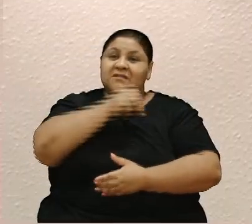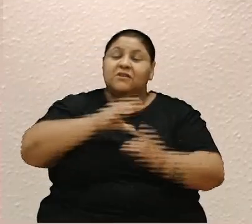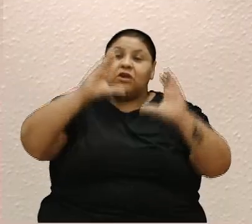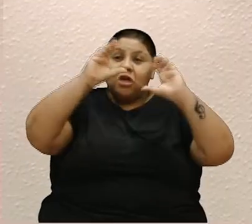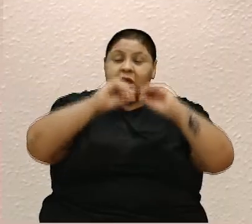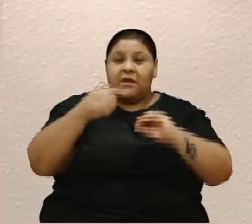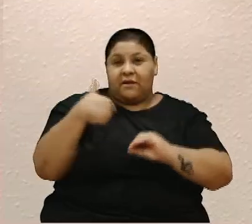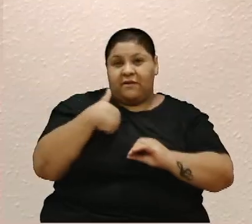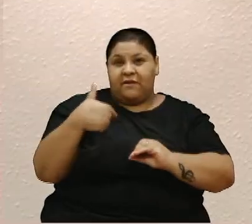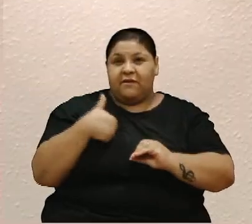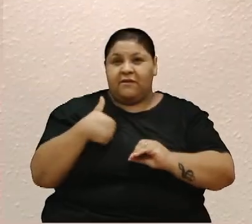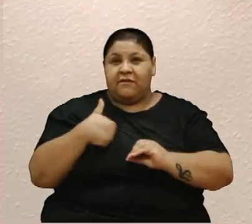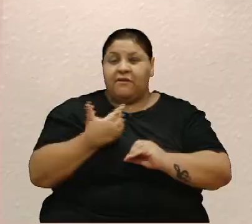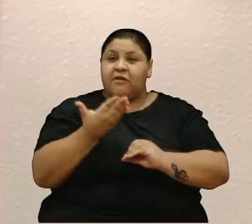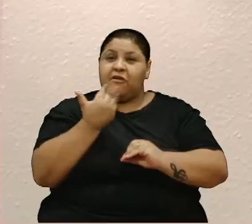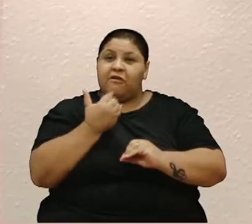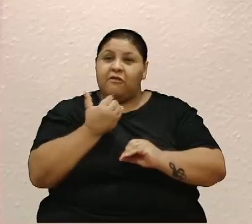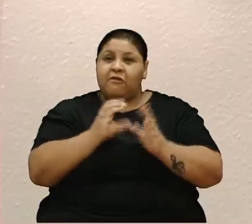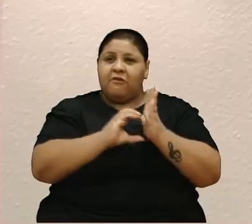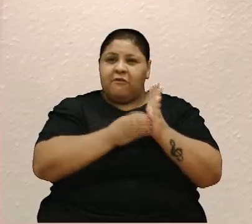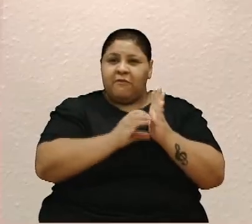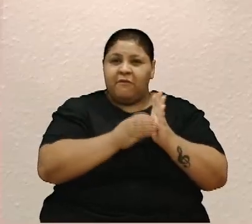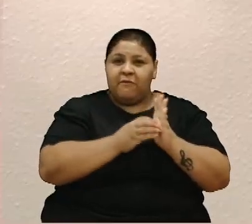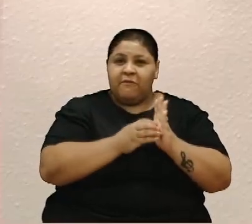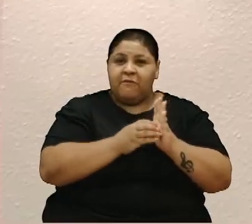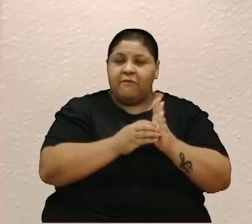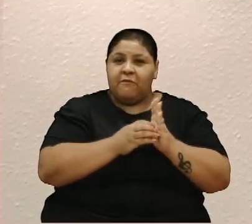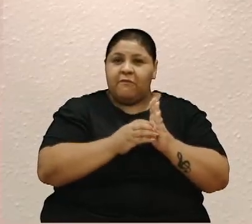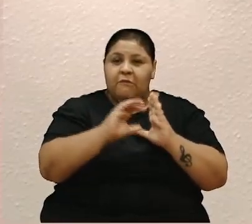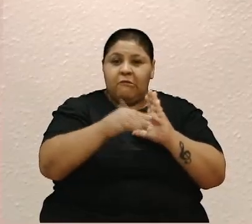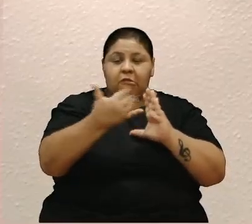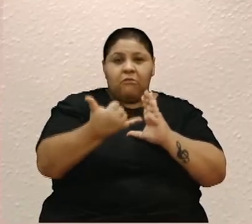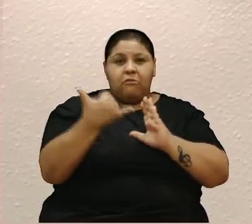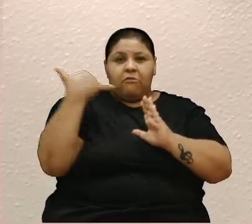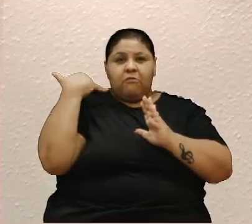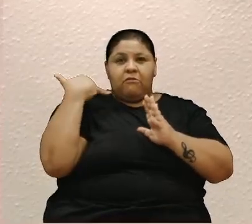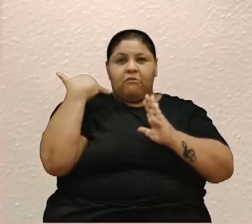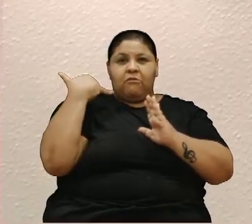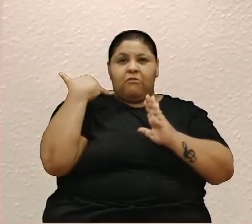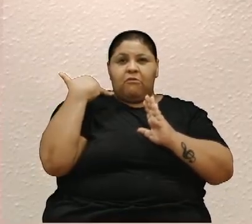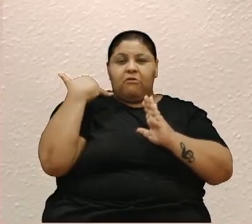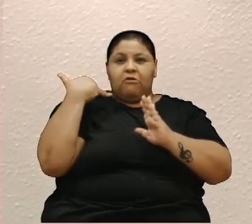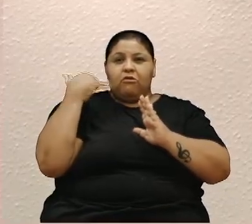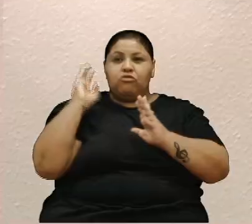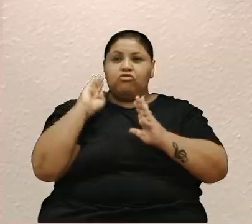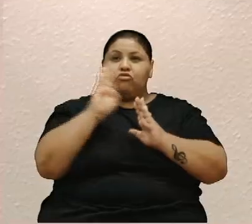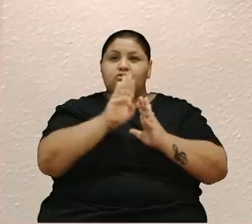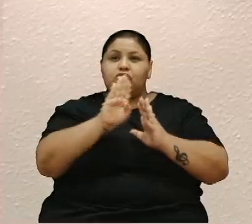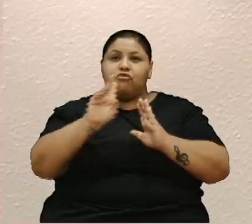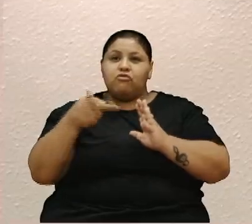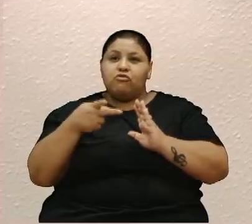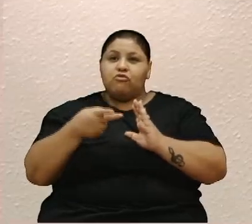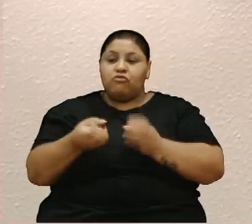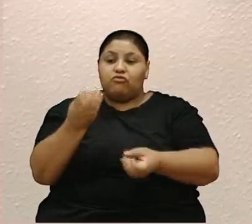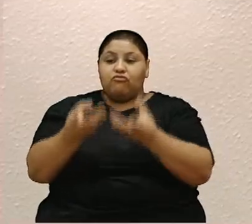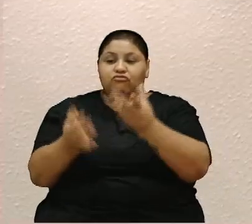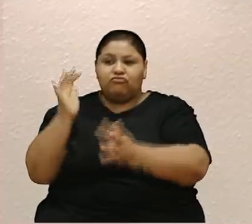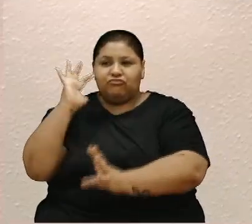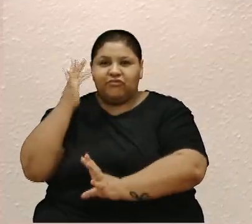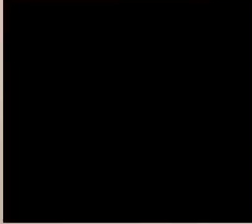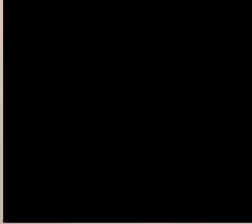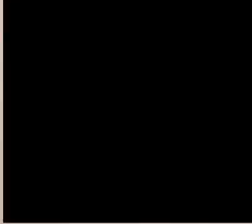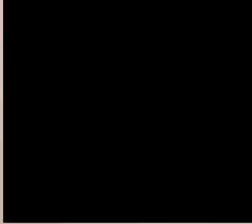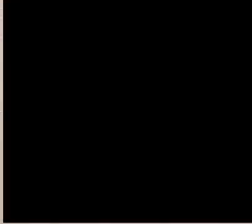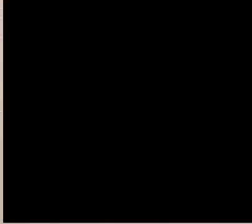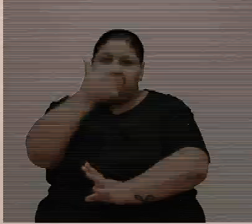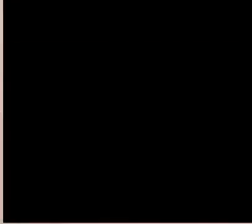estava eu na janta do nosso partido, inclusive, recebi uma ligação do pessoal do Beco do Belo Horizonte que um incêndio estava acontecendo lá. Achava que